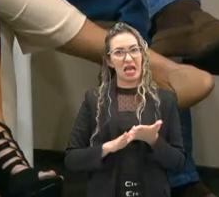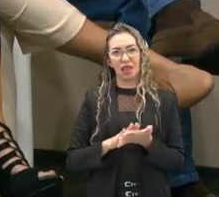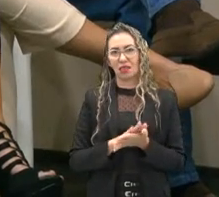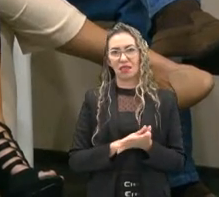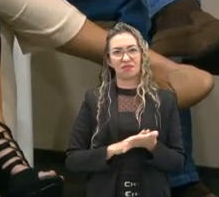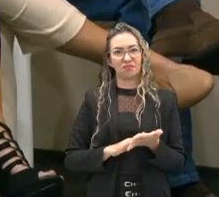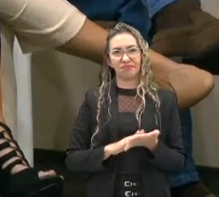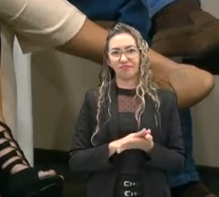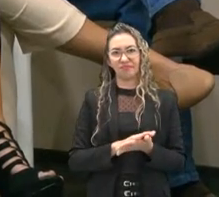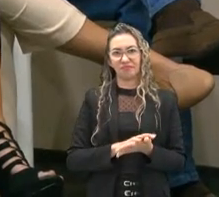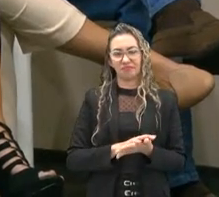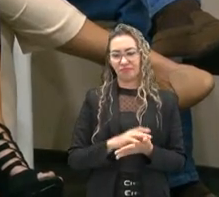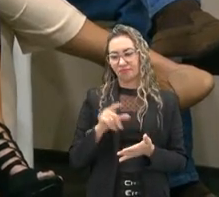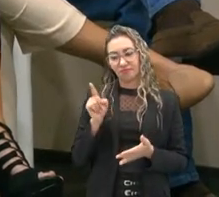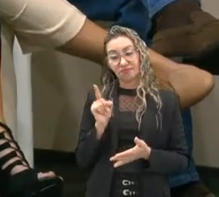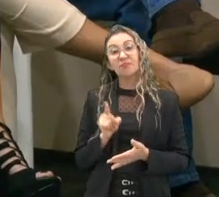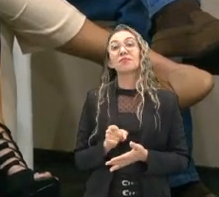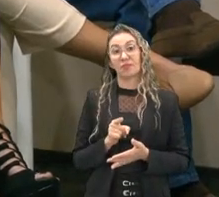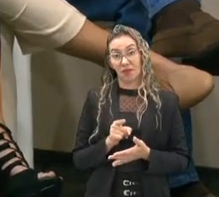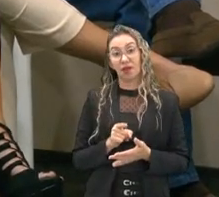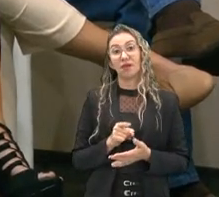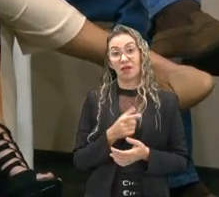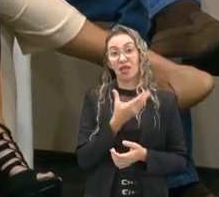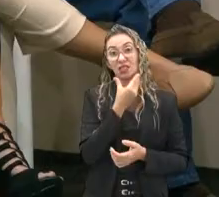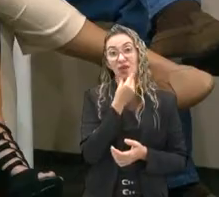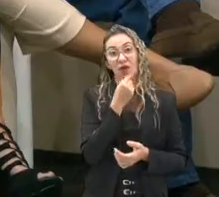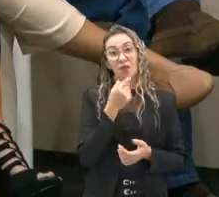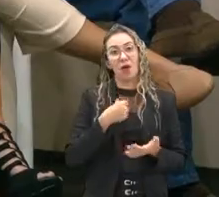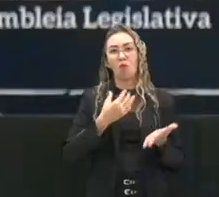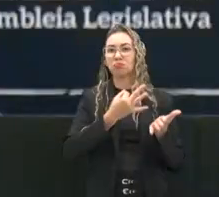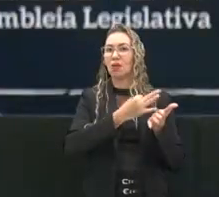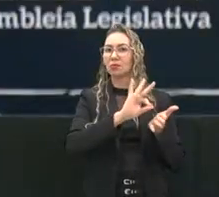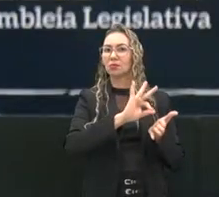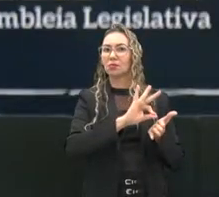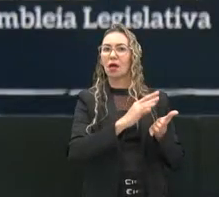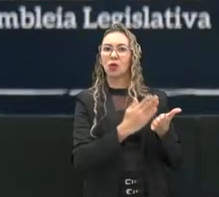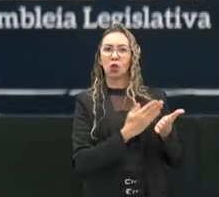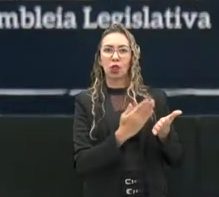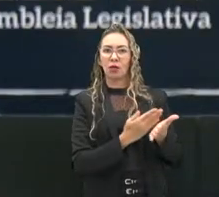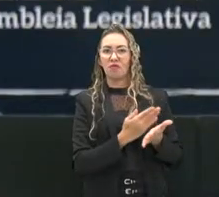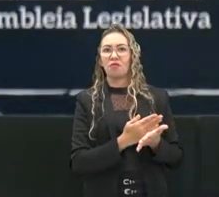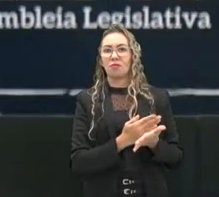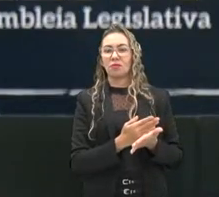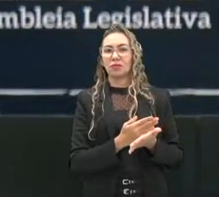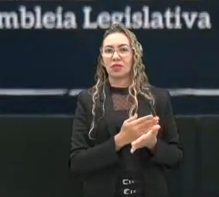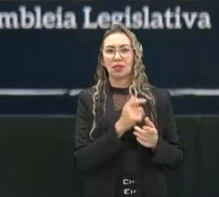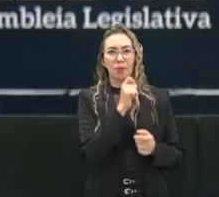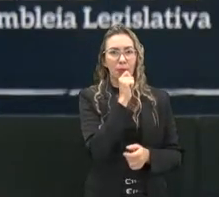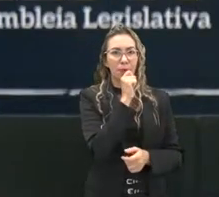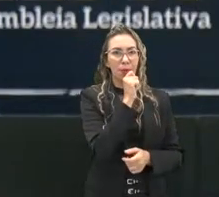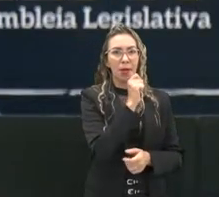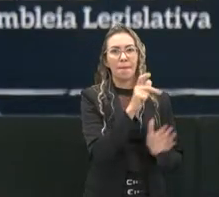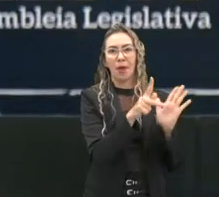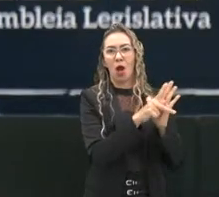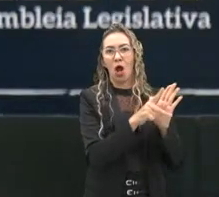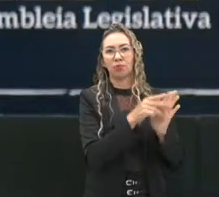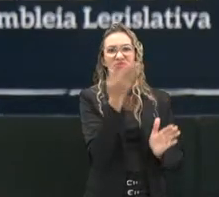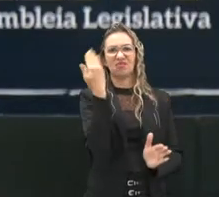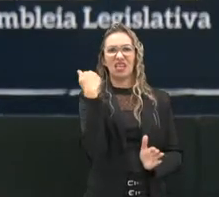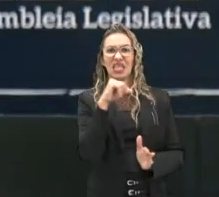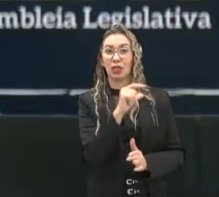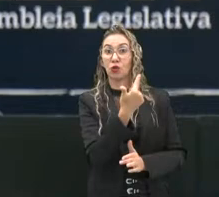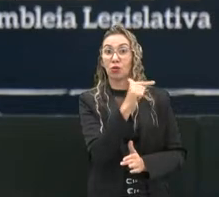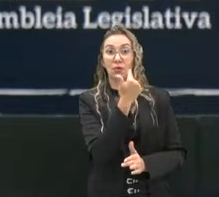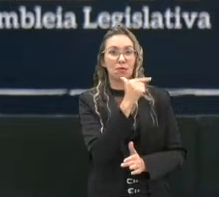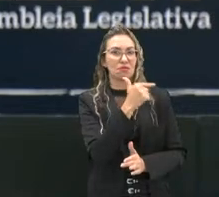e mostro por que que ele não tinha absolutamente nenhum caráter, né? E ele fez